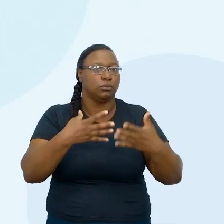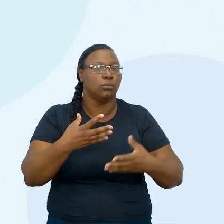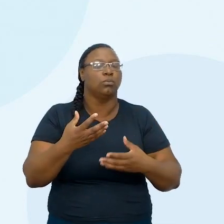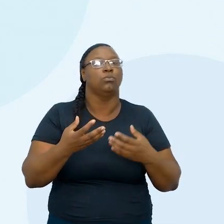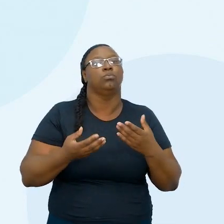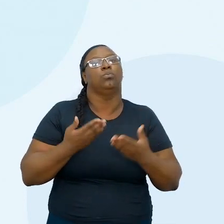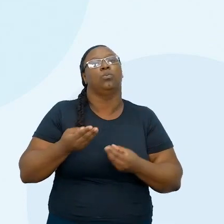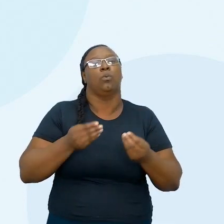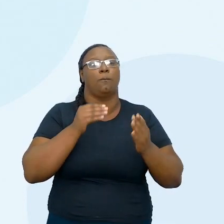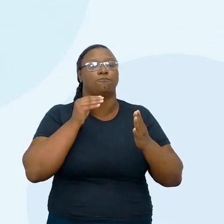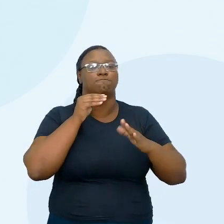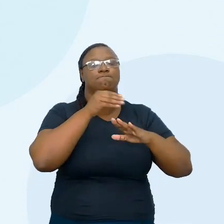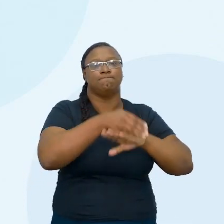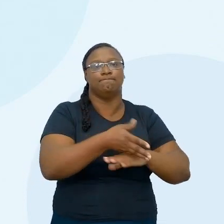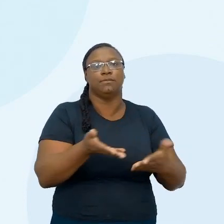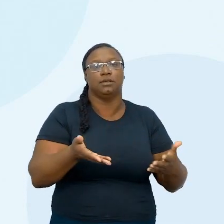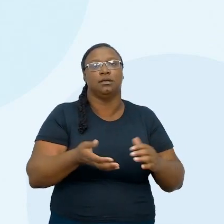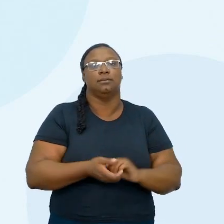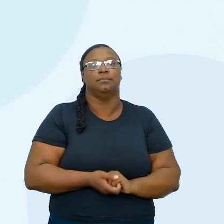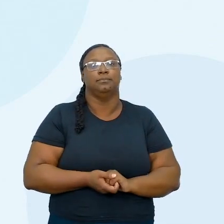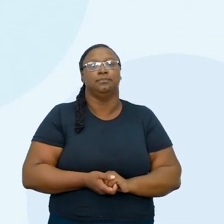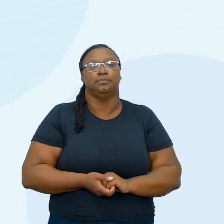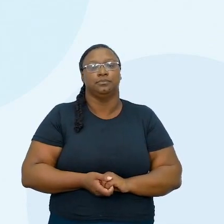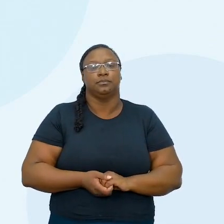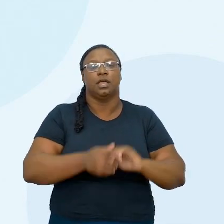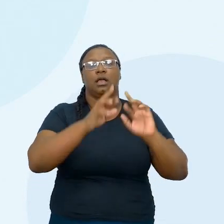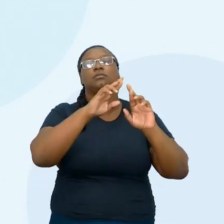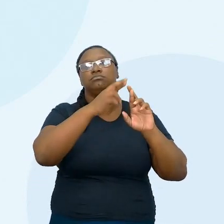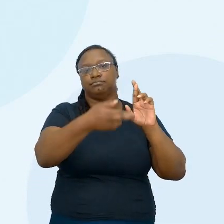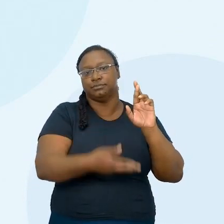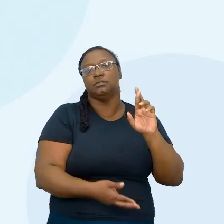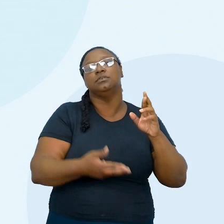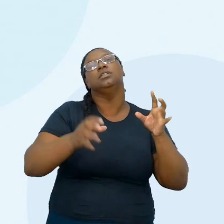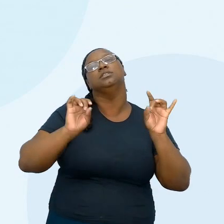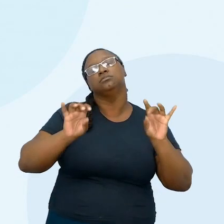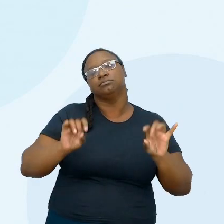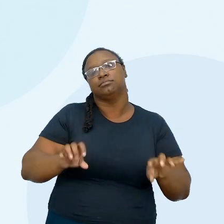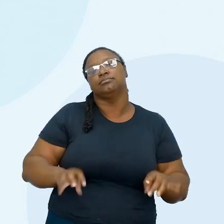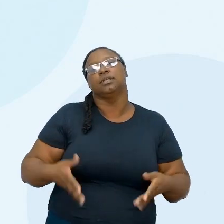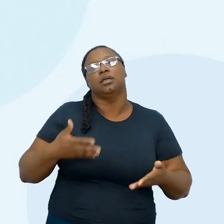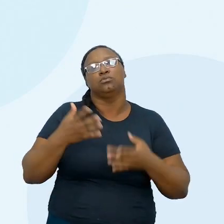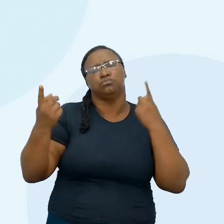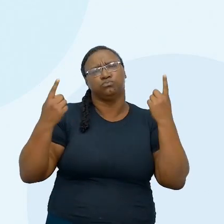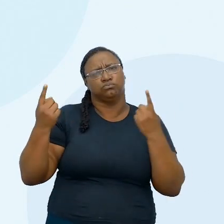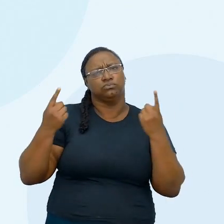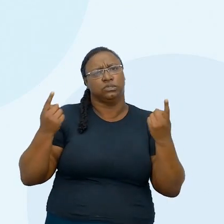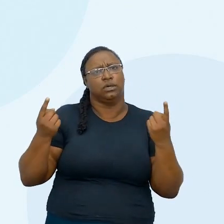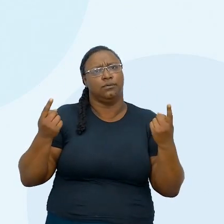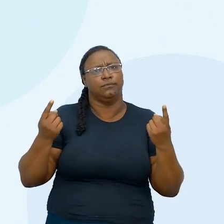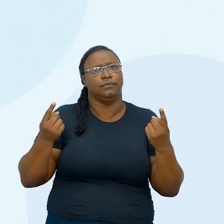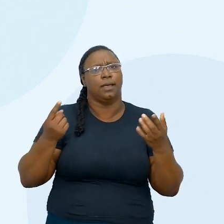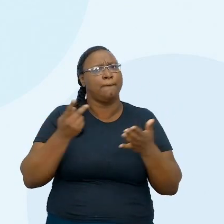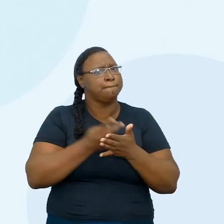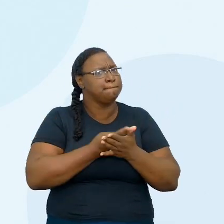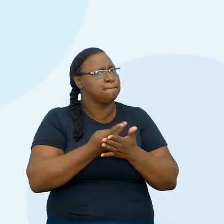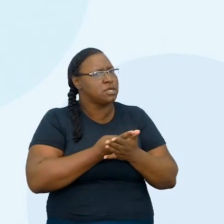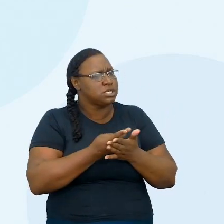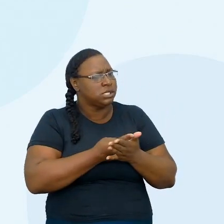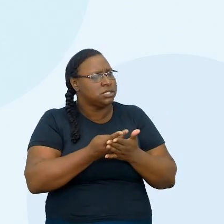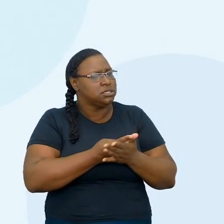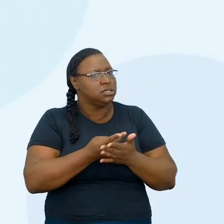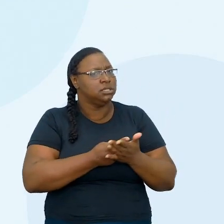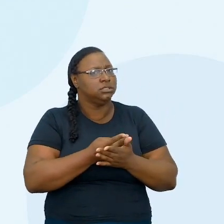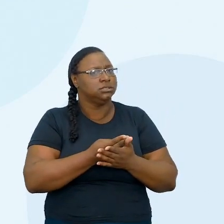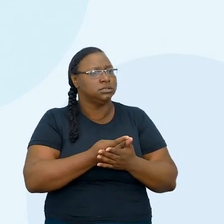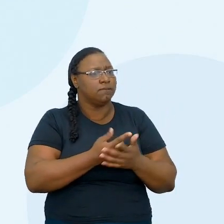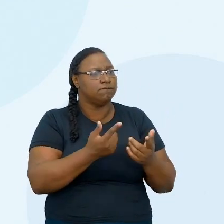esse acesso, mas a gente está deixando aí as referências e qualquer dúvida, vocês dão uma pesquisada entre os seus